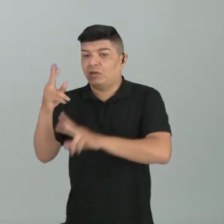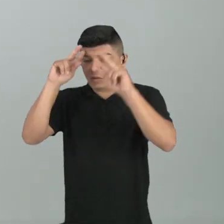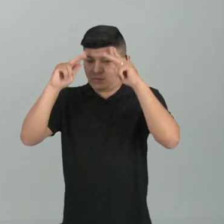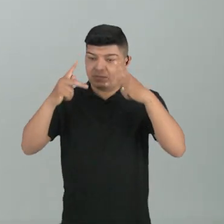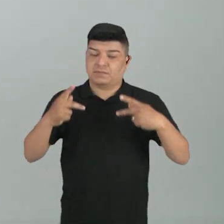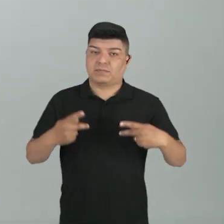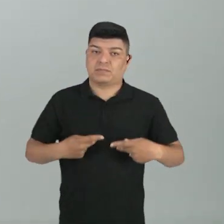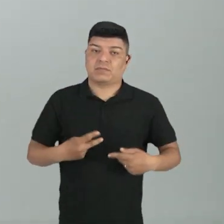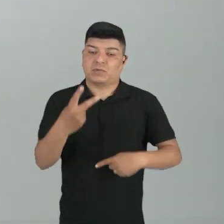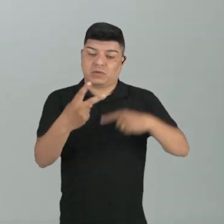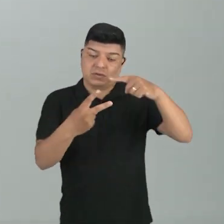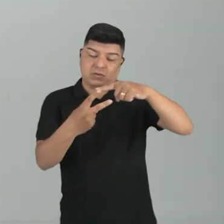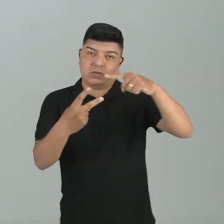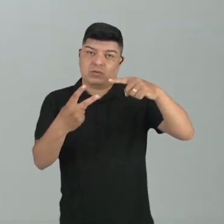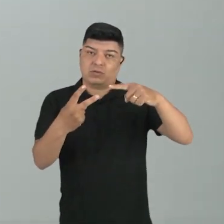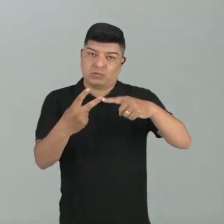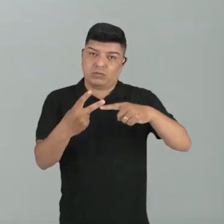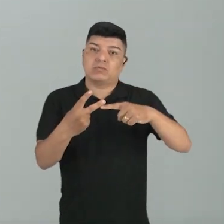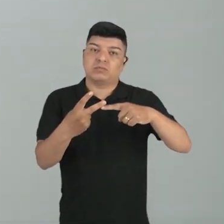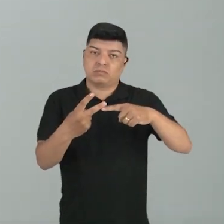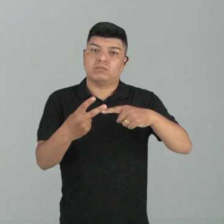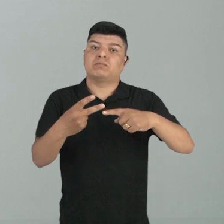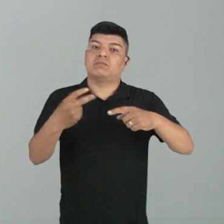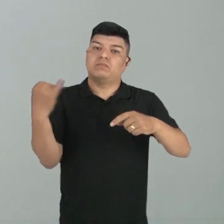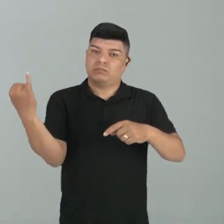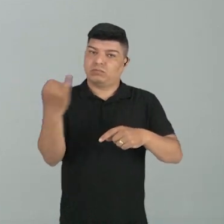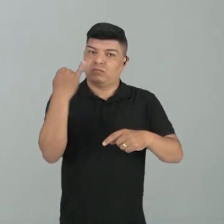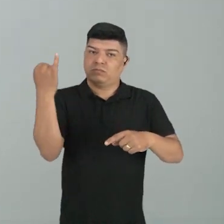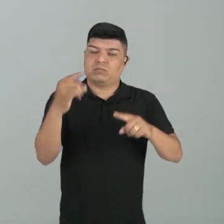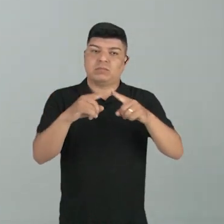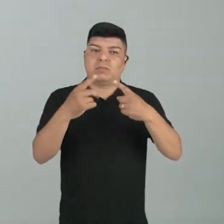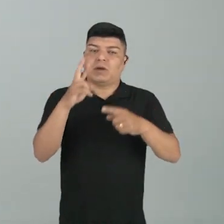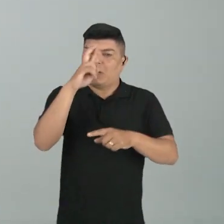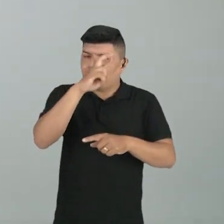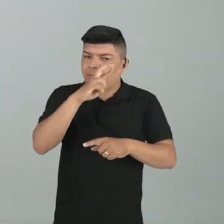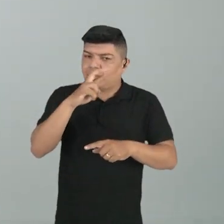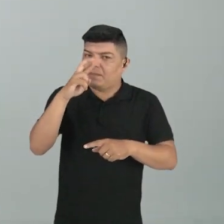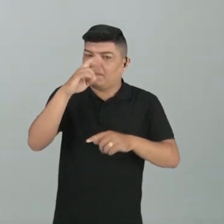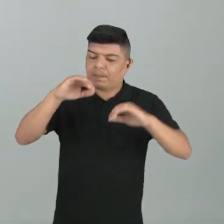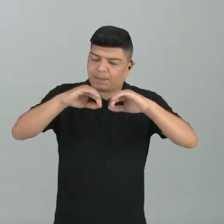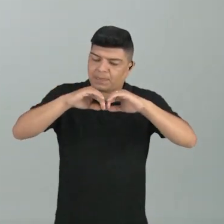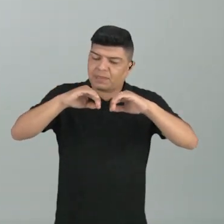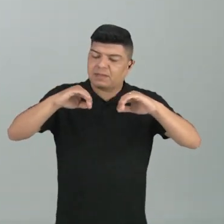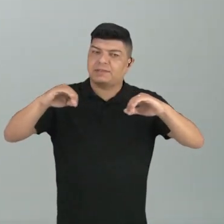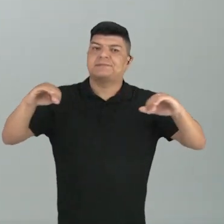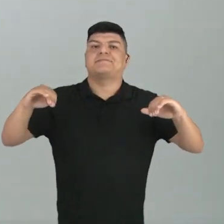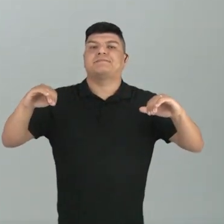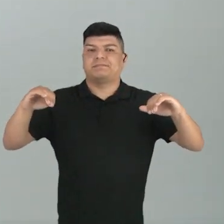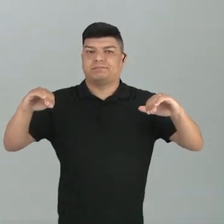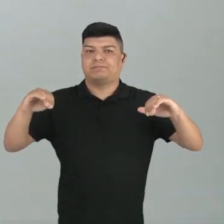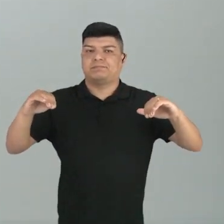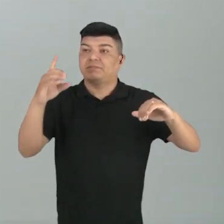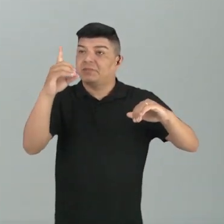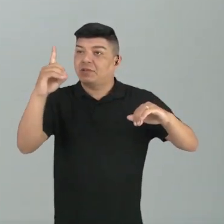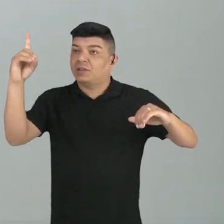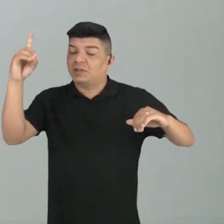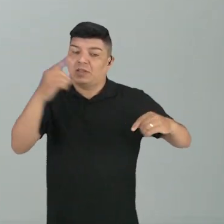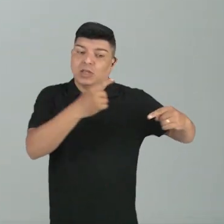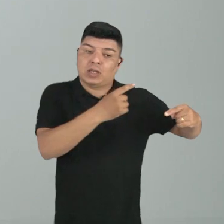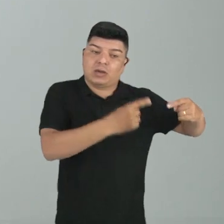aglutinadas, juntas, e Maquiavel ele defendeu essa separação. Religião é uma criação divina